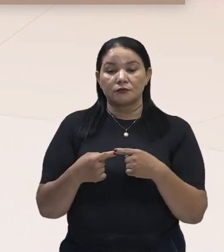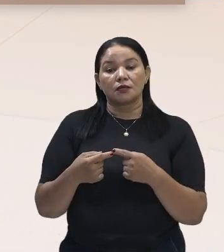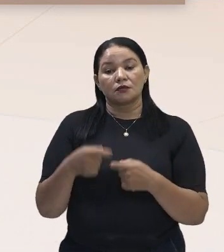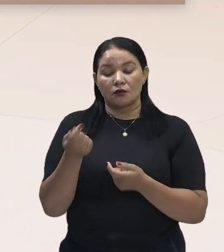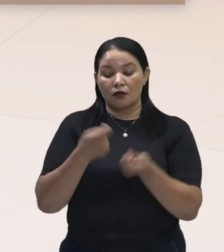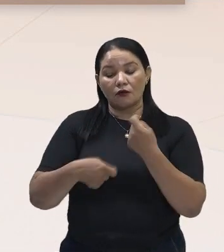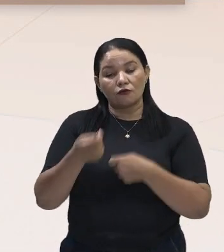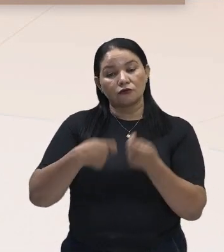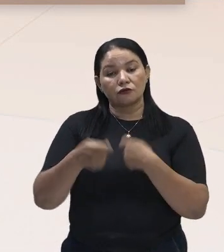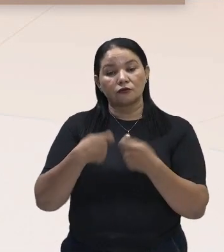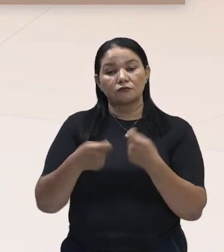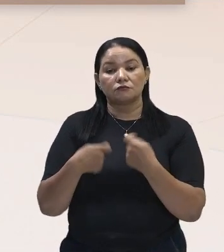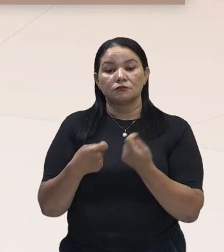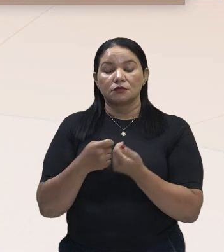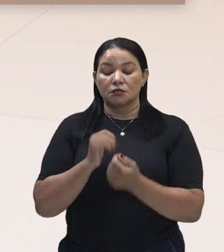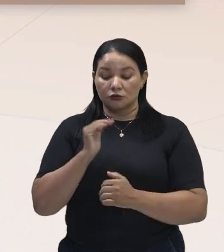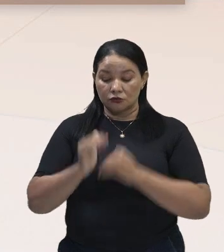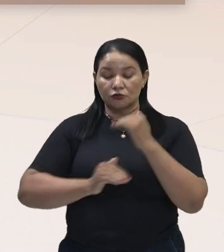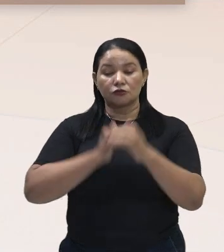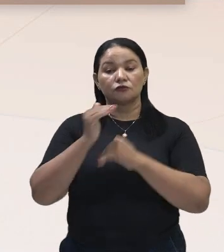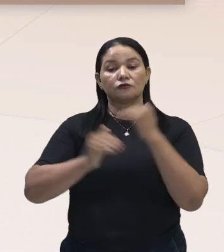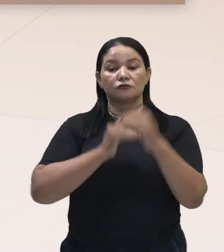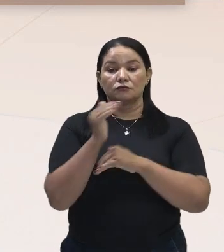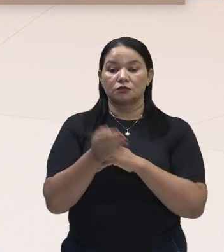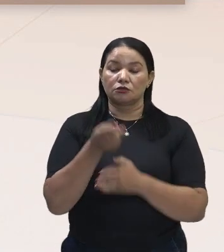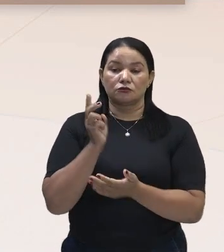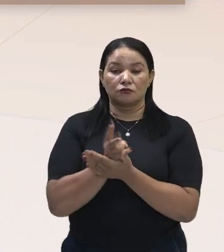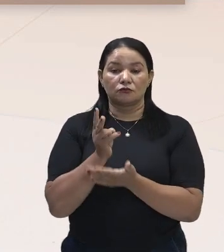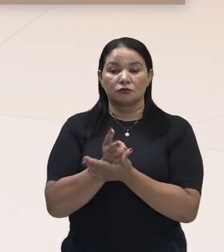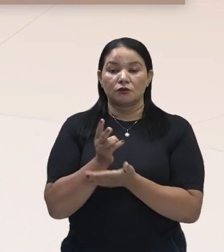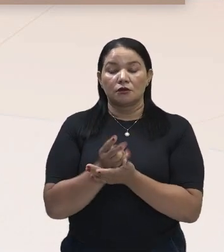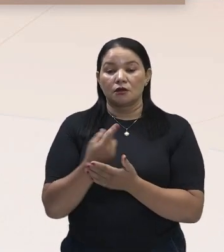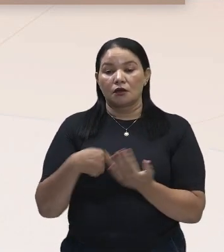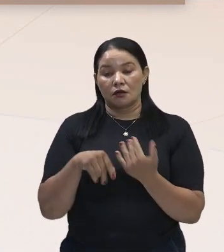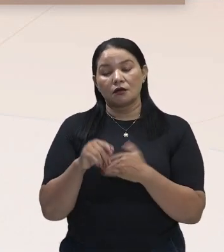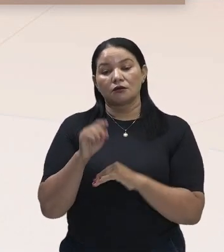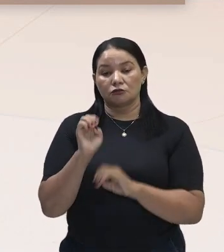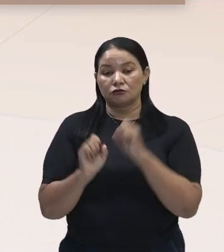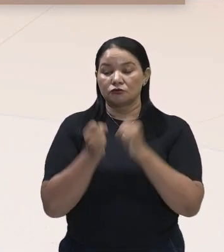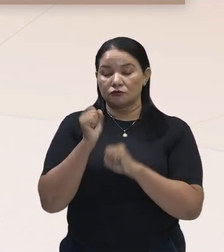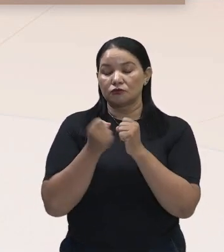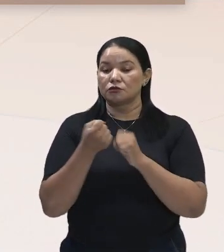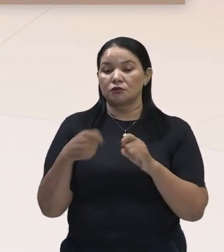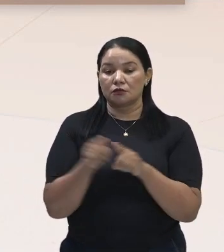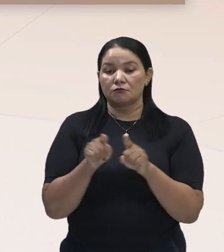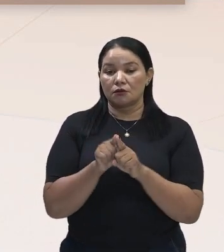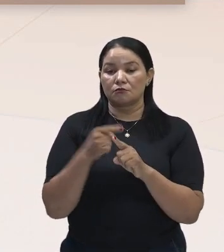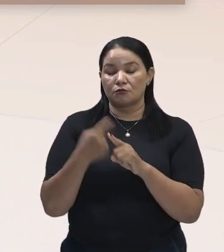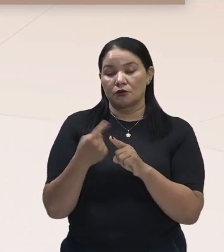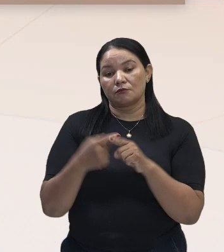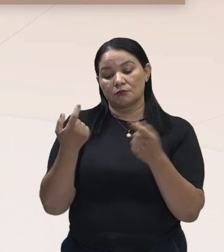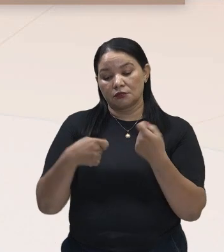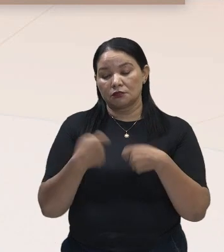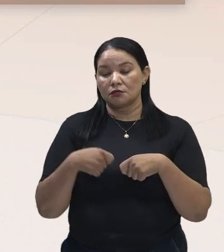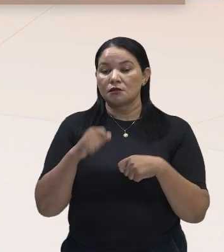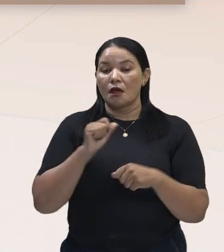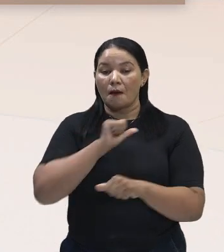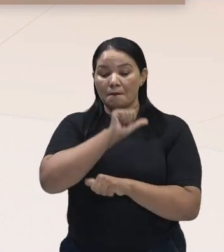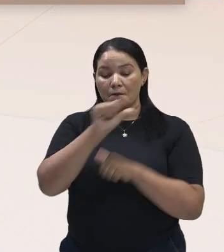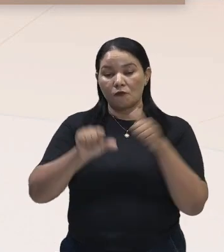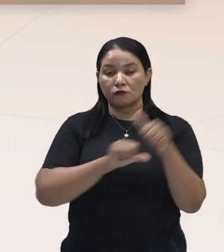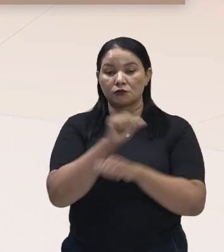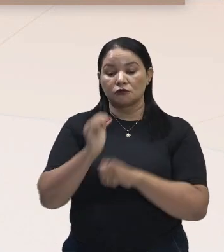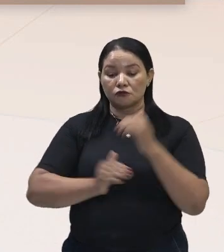está em constante desenvolvimento, a indústria principalmente. Então, é necessário haver uma mudança nesse